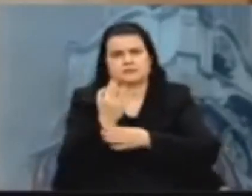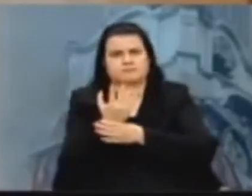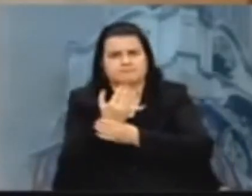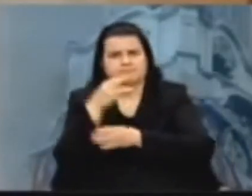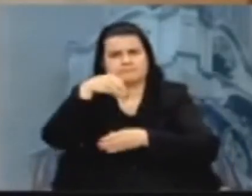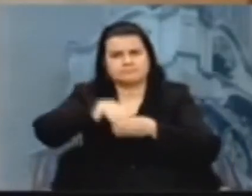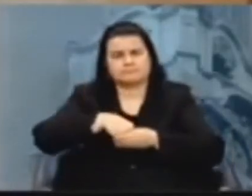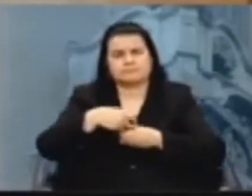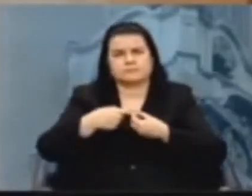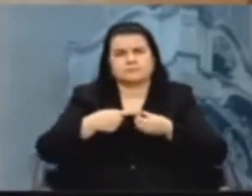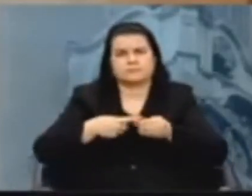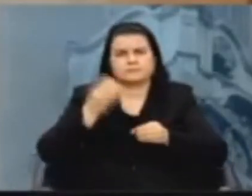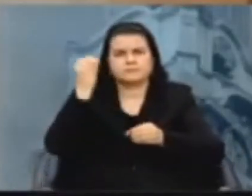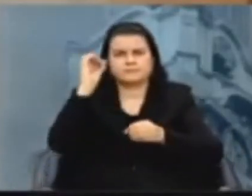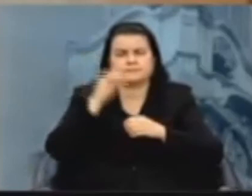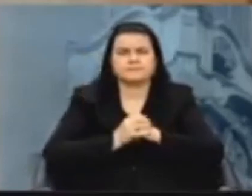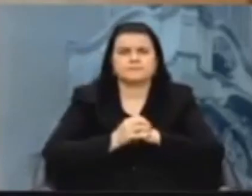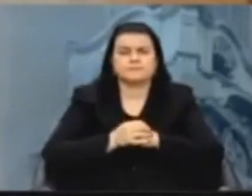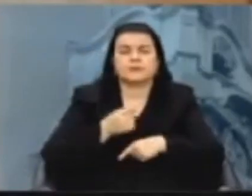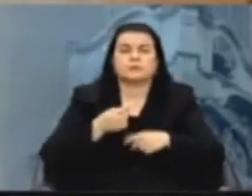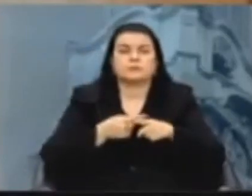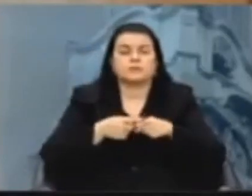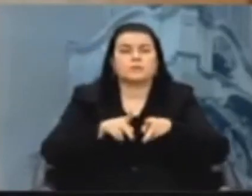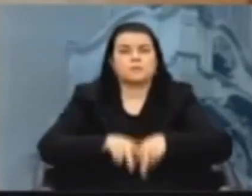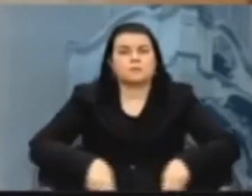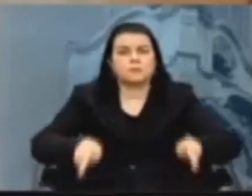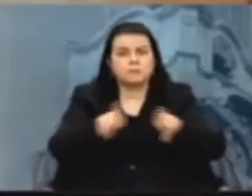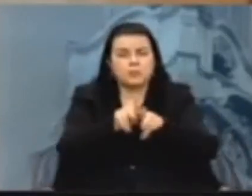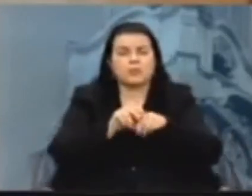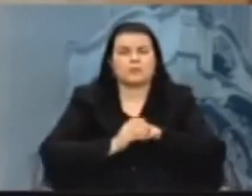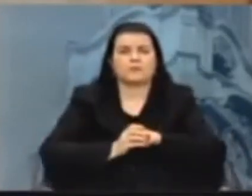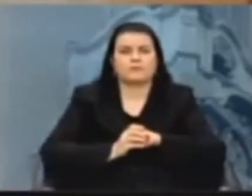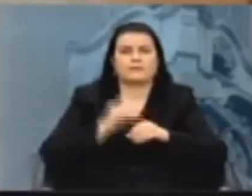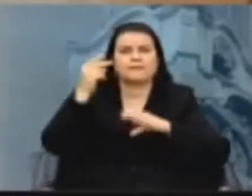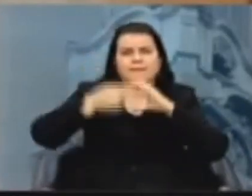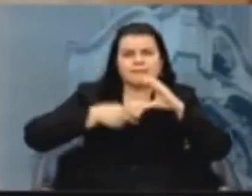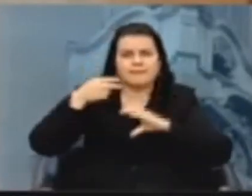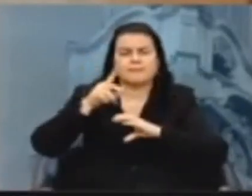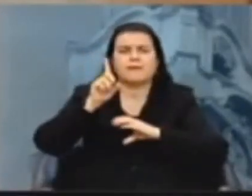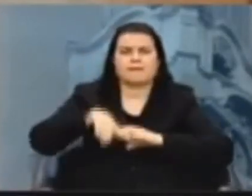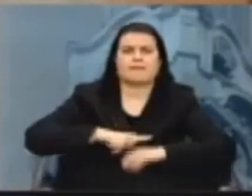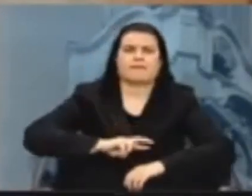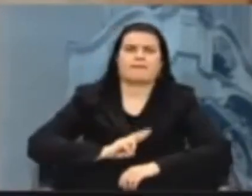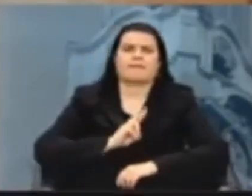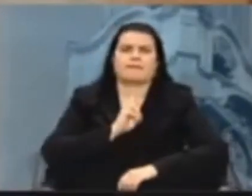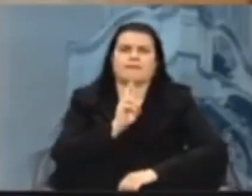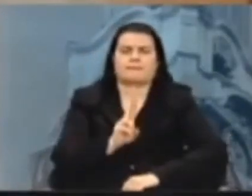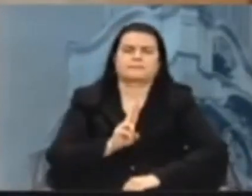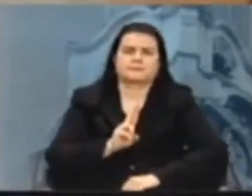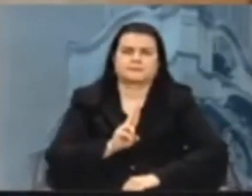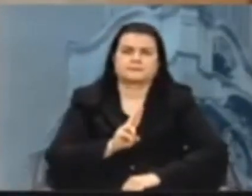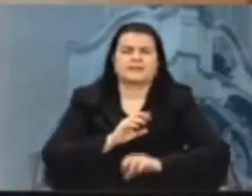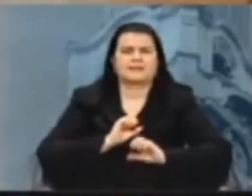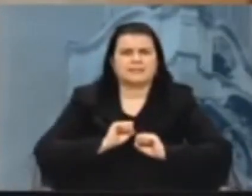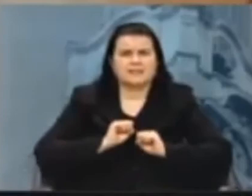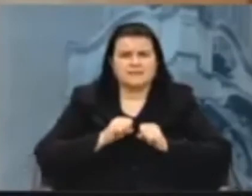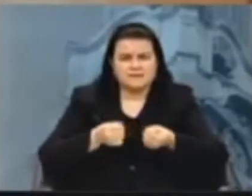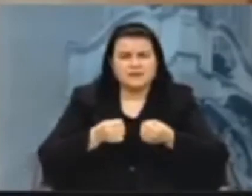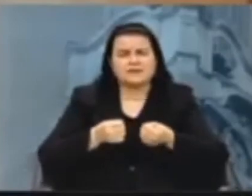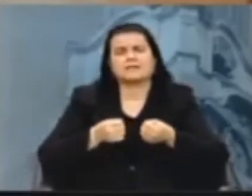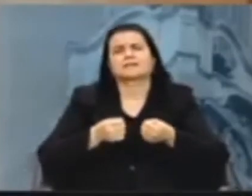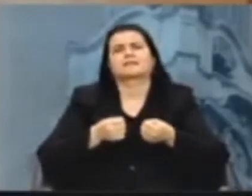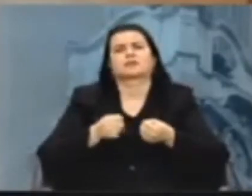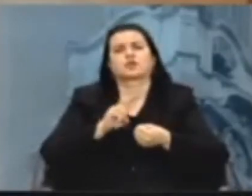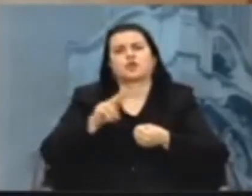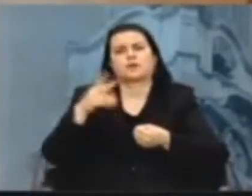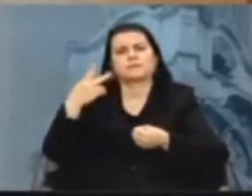Alegre, cujo povo a Câmara aí representa. Defender a nomeação do primeiro colocado